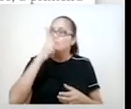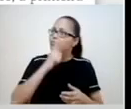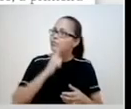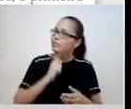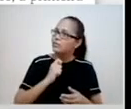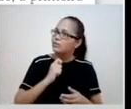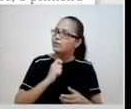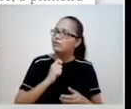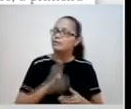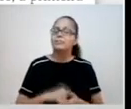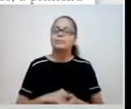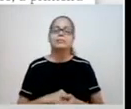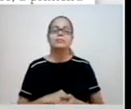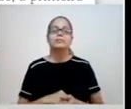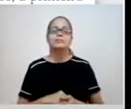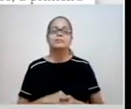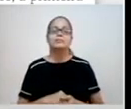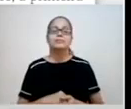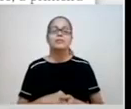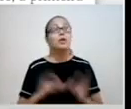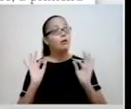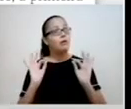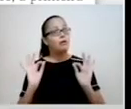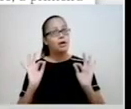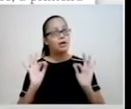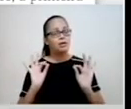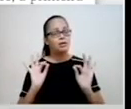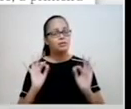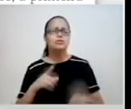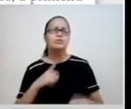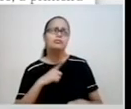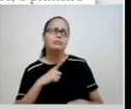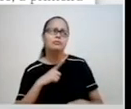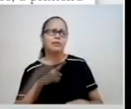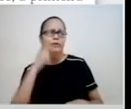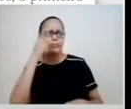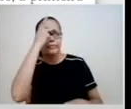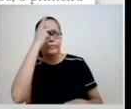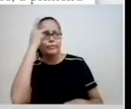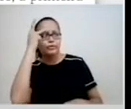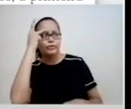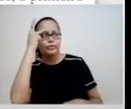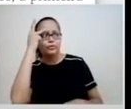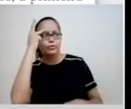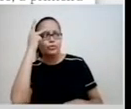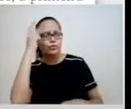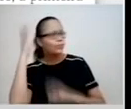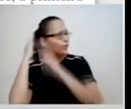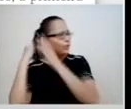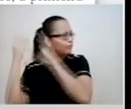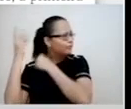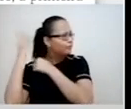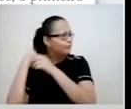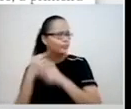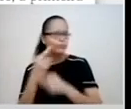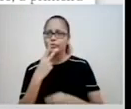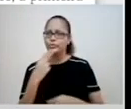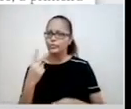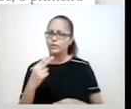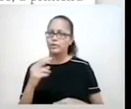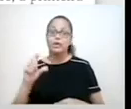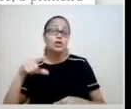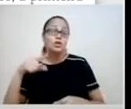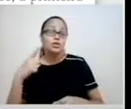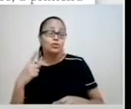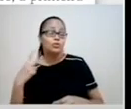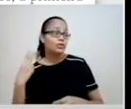às vezes, com esse requinte, tem um fulano que vem tingir o cabelo, o outro que vem cortar.